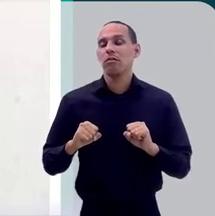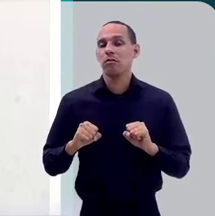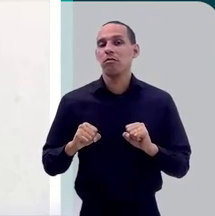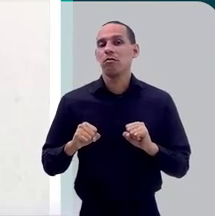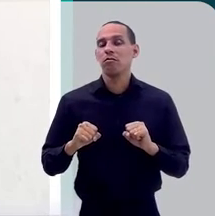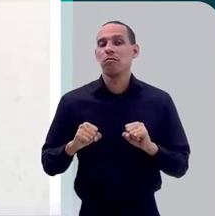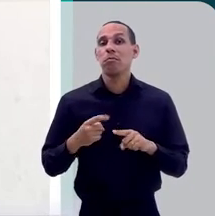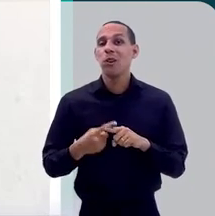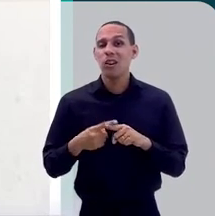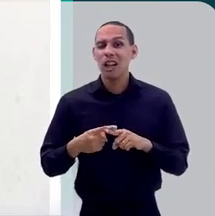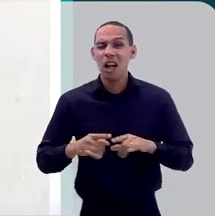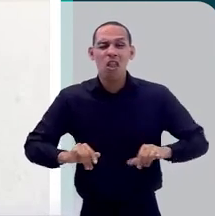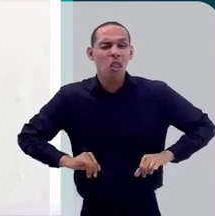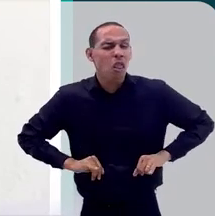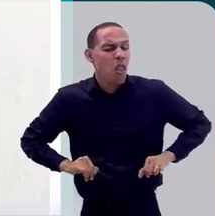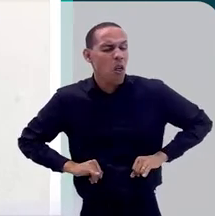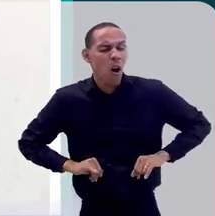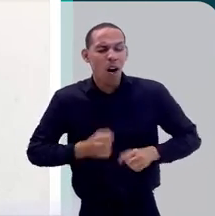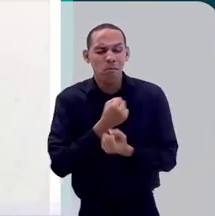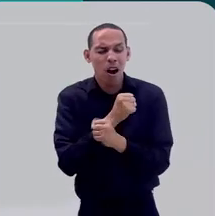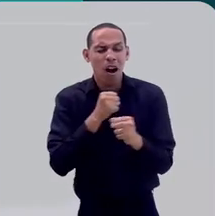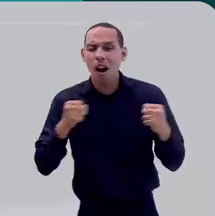porque o sofrimento é imenso.